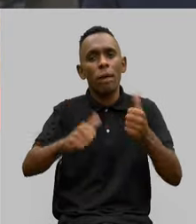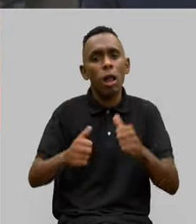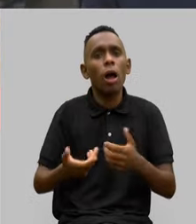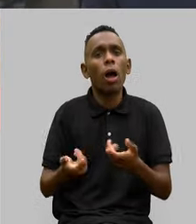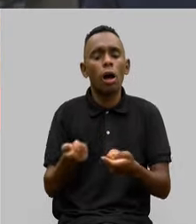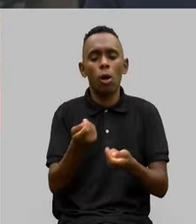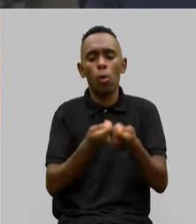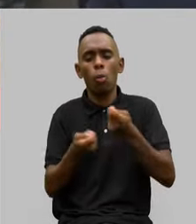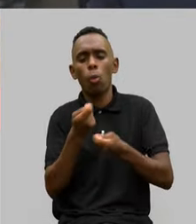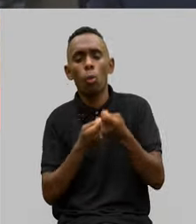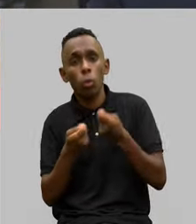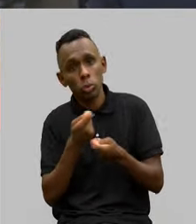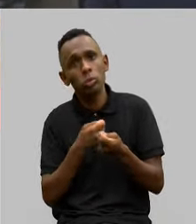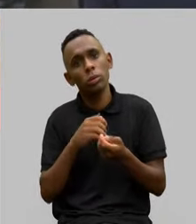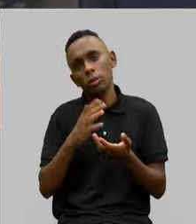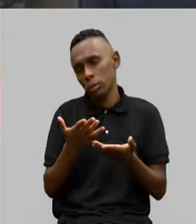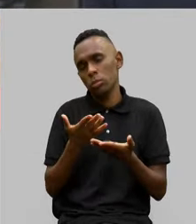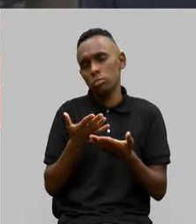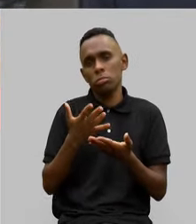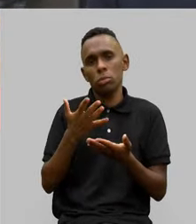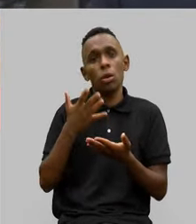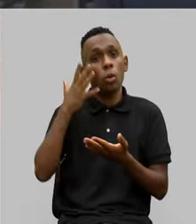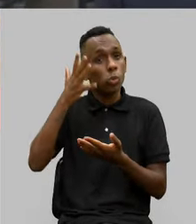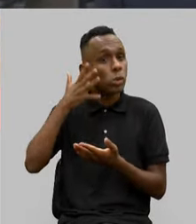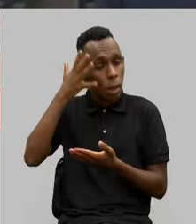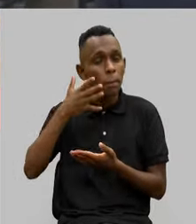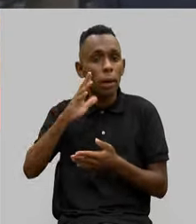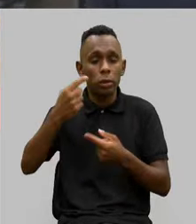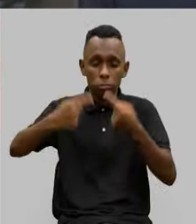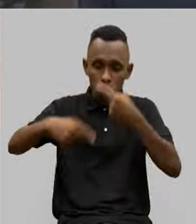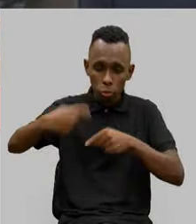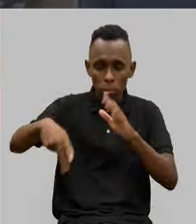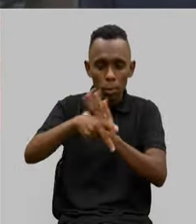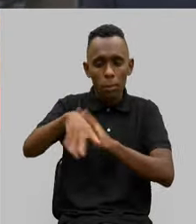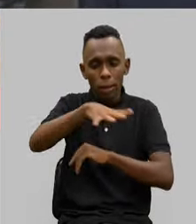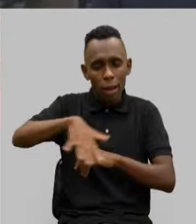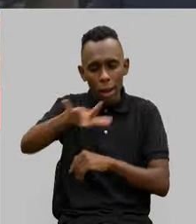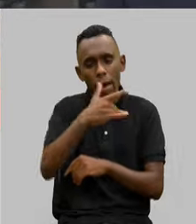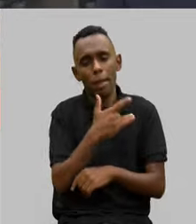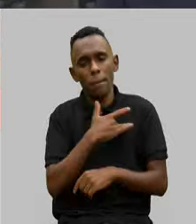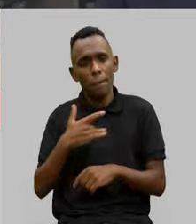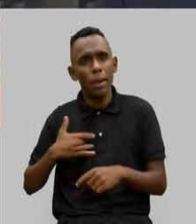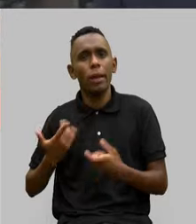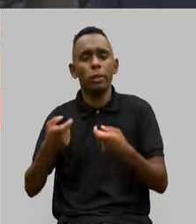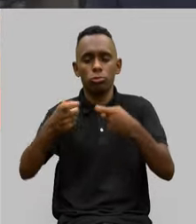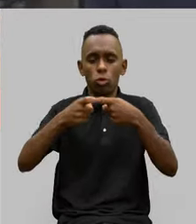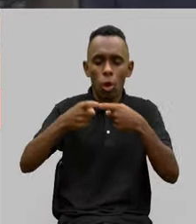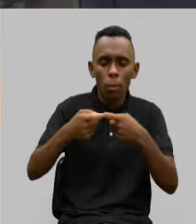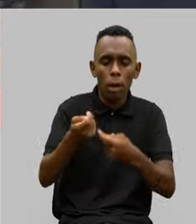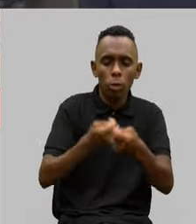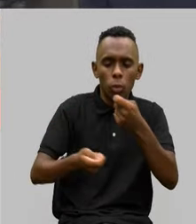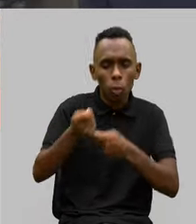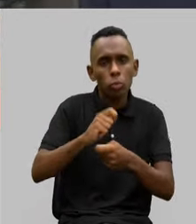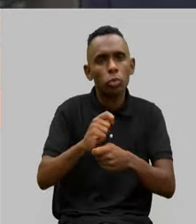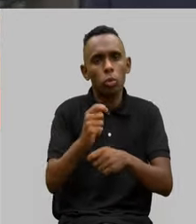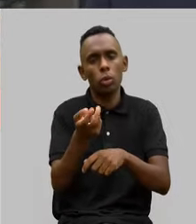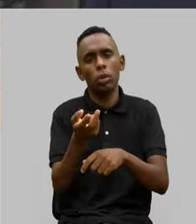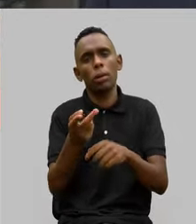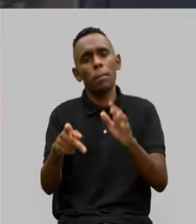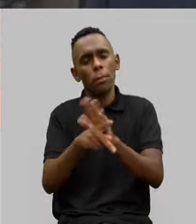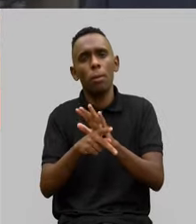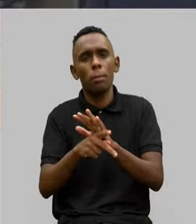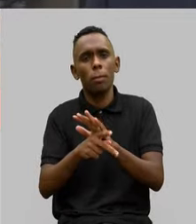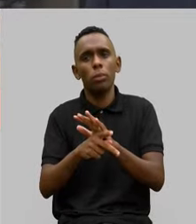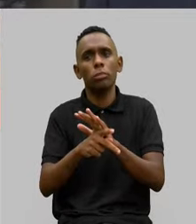aqui a gente viu o debate do ponto de vista eh eh medicinal médico controle de pragas controle mas